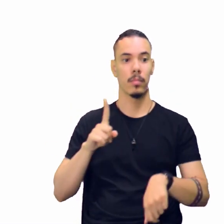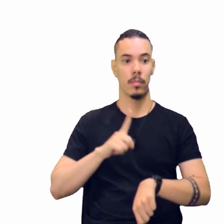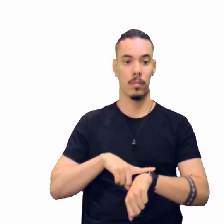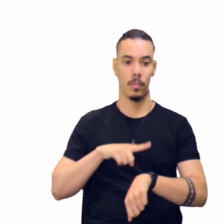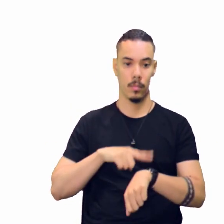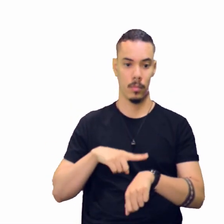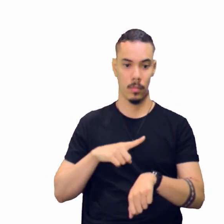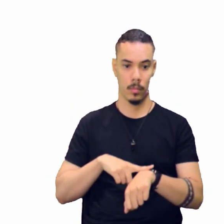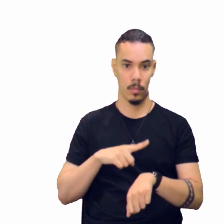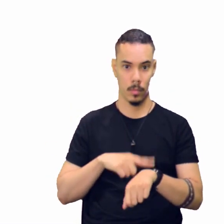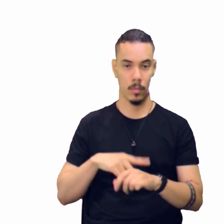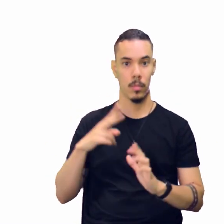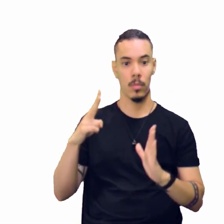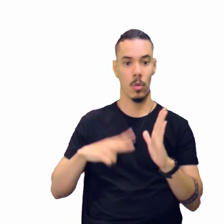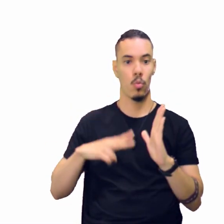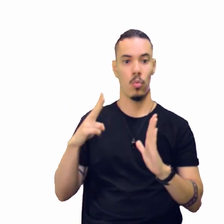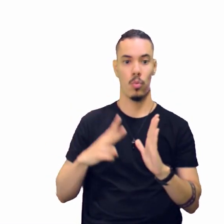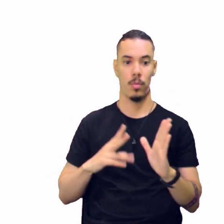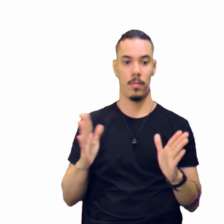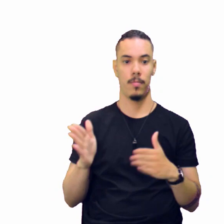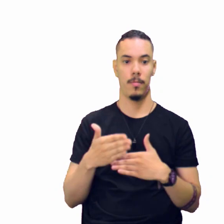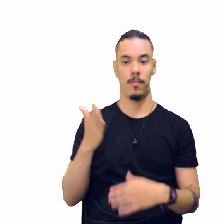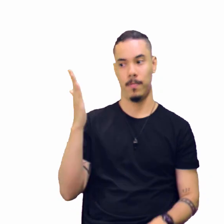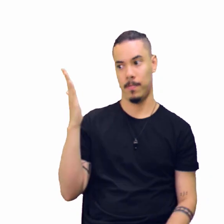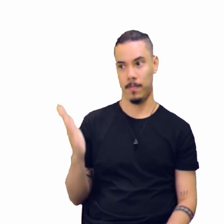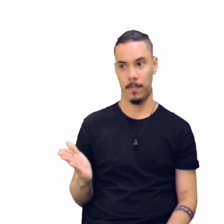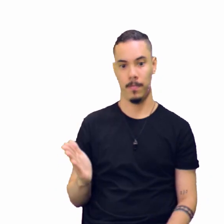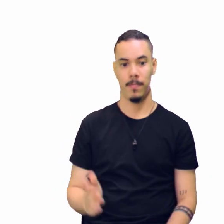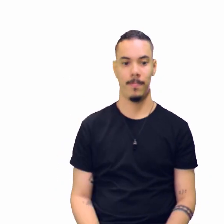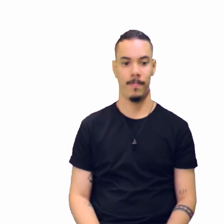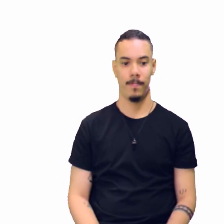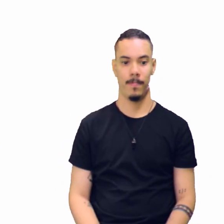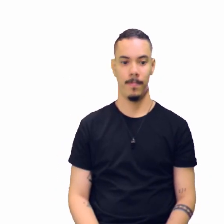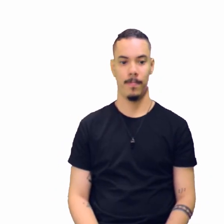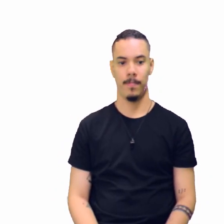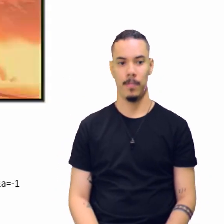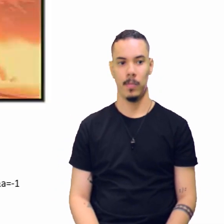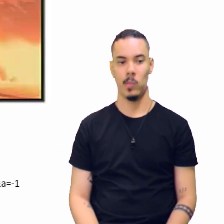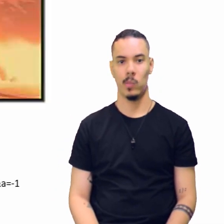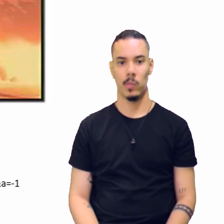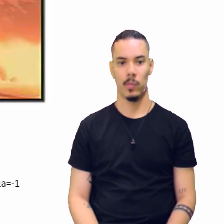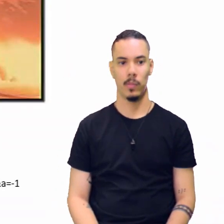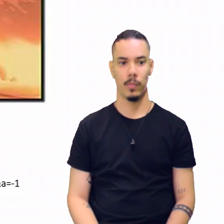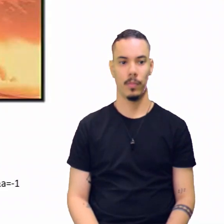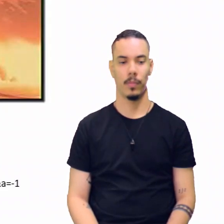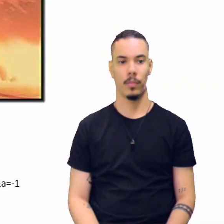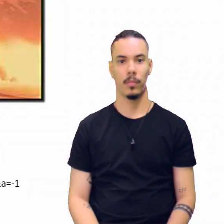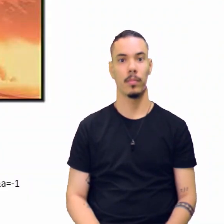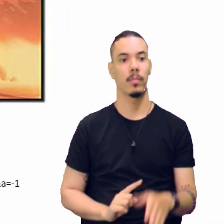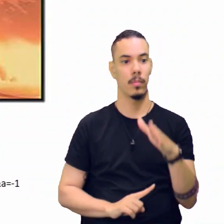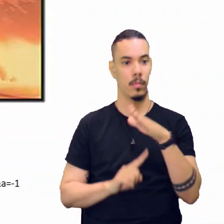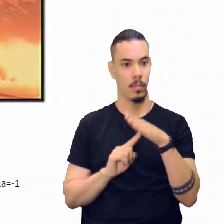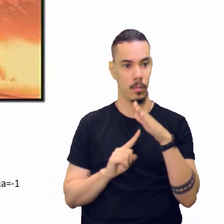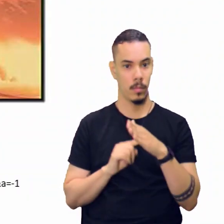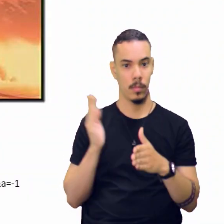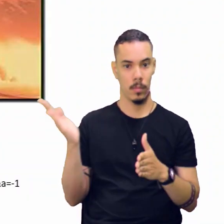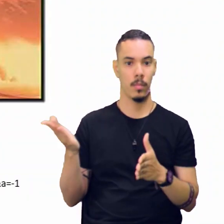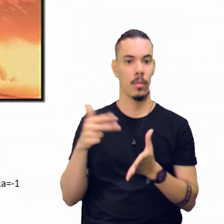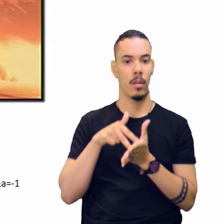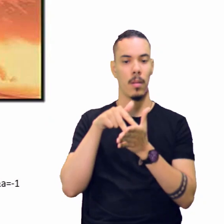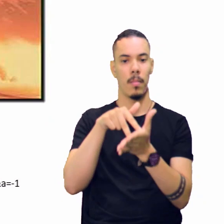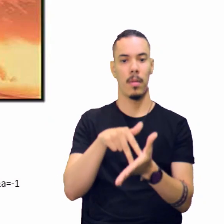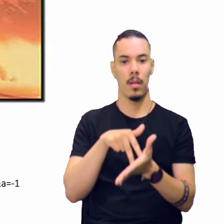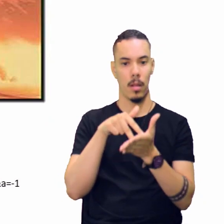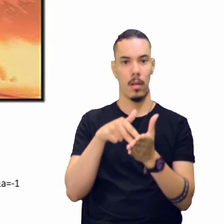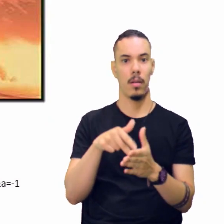o nosso momento relaxamento, que é o nosso clube de leitura, né? Temos aqui a unidade 1, Alto da Barca do Inferno,